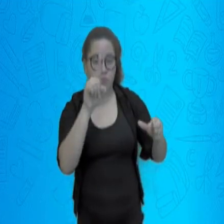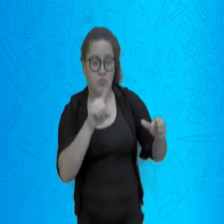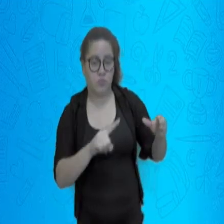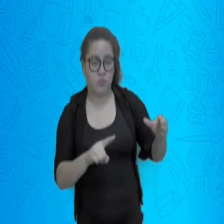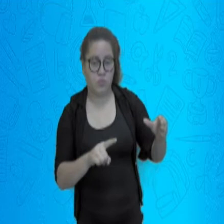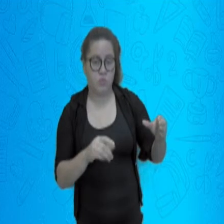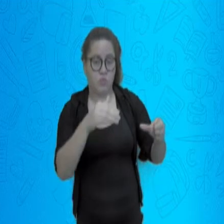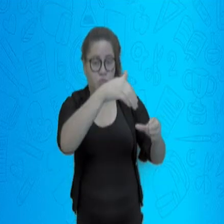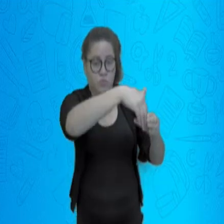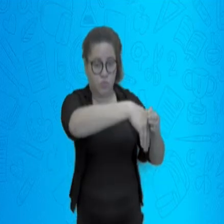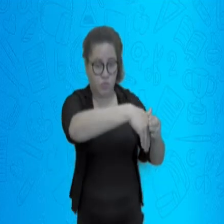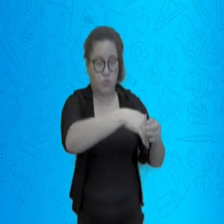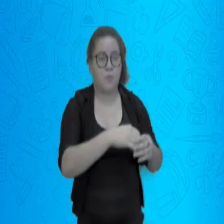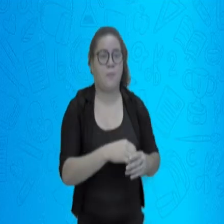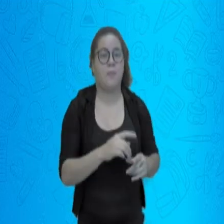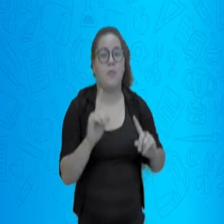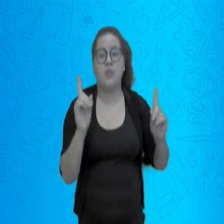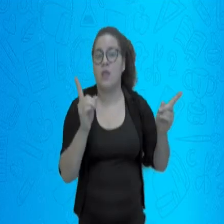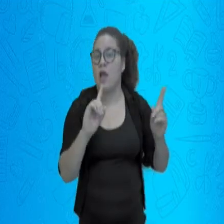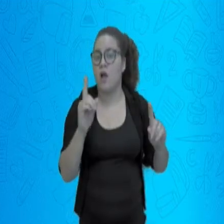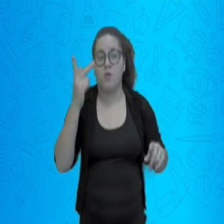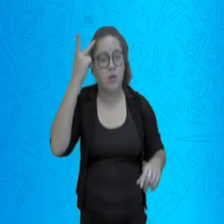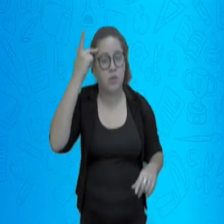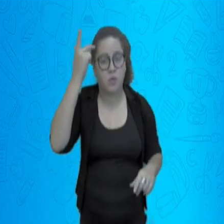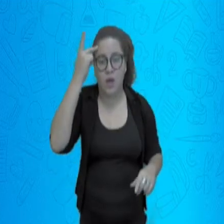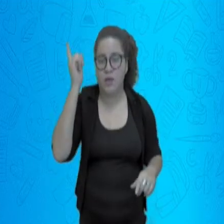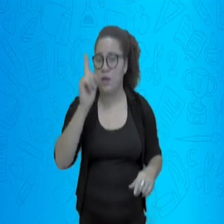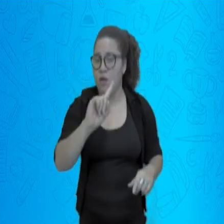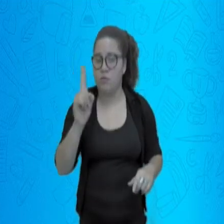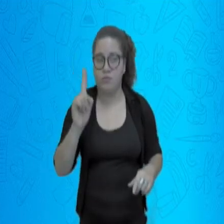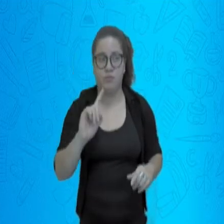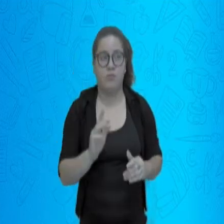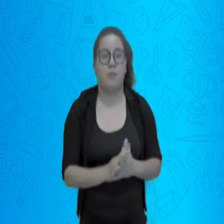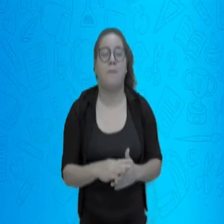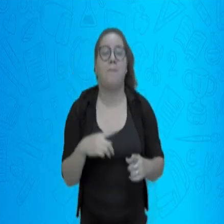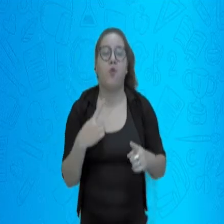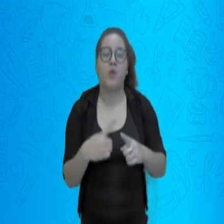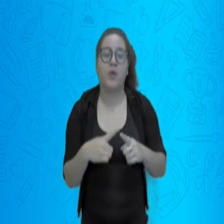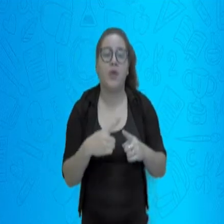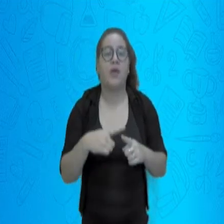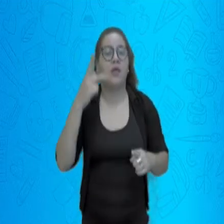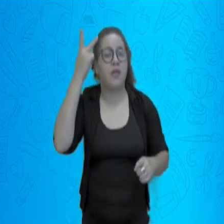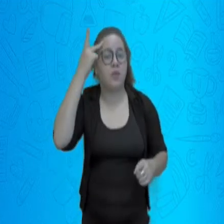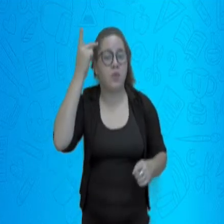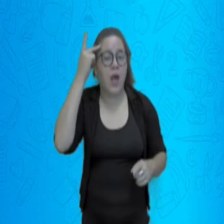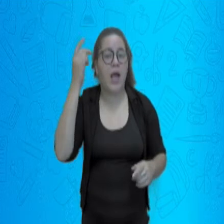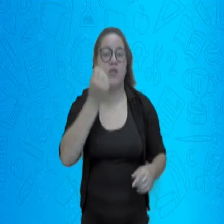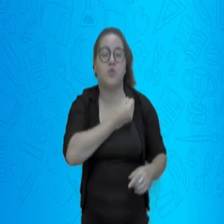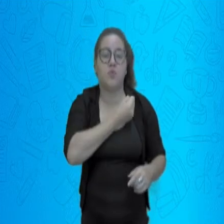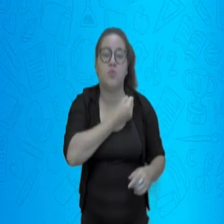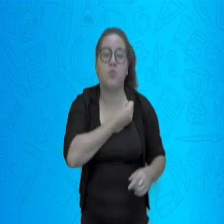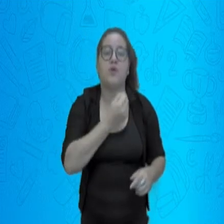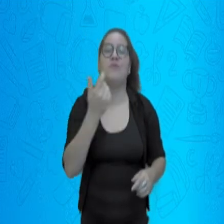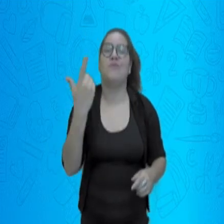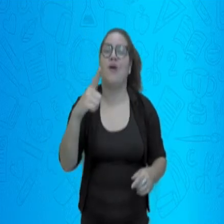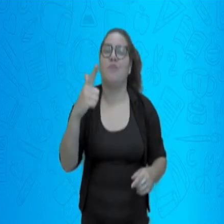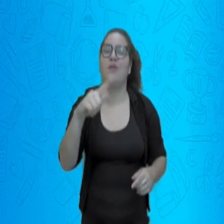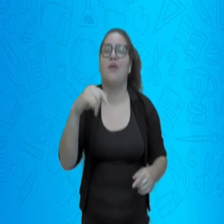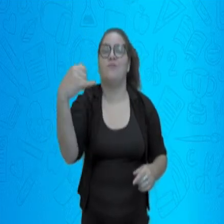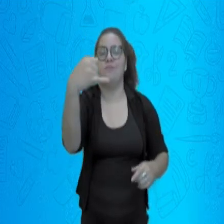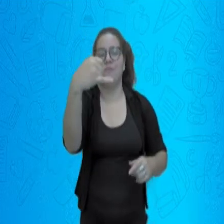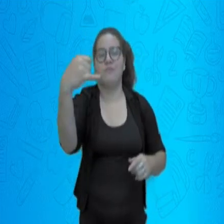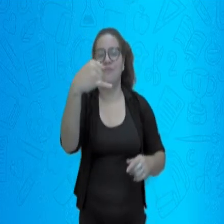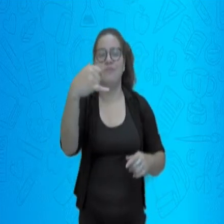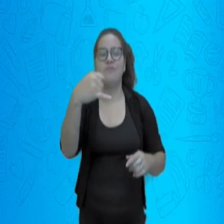inteiros, mas não pertence ao conjunto dos números naturais. Porque o conjunto dos números naturais não entram os números